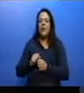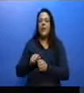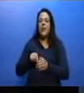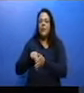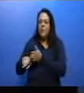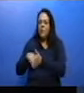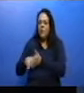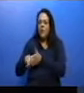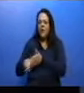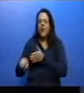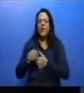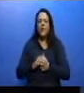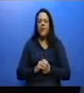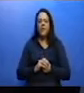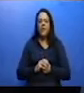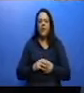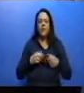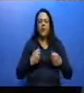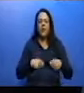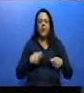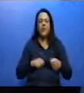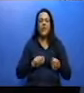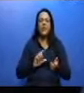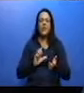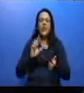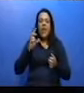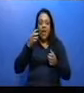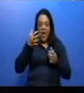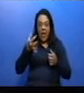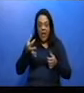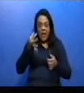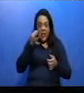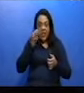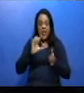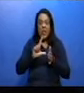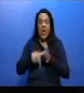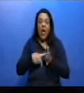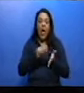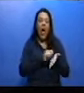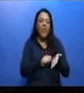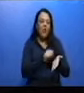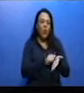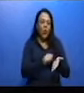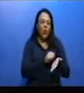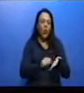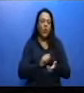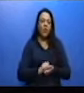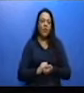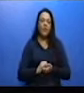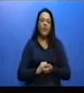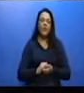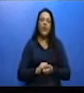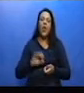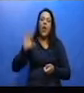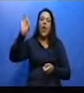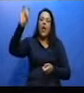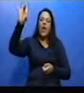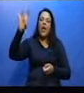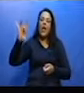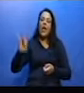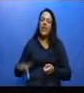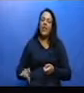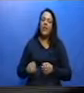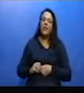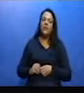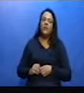prestar atenção no material e anotar o que você vai descobrir. Então, cada aula nós vamos fazer